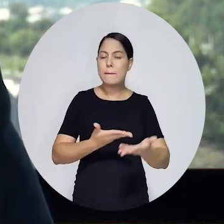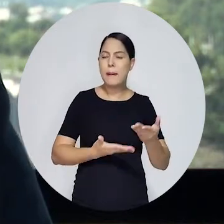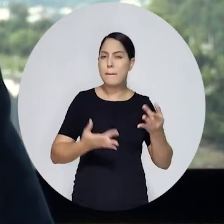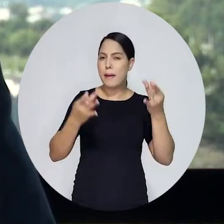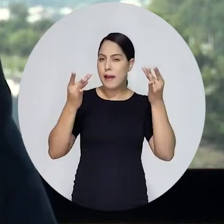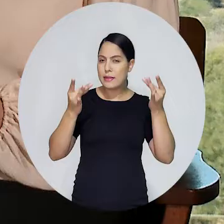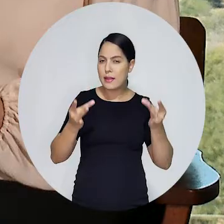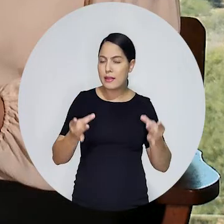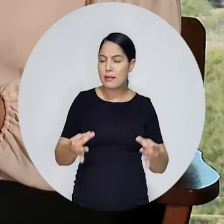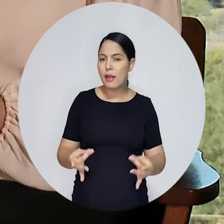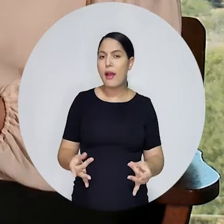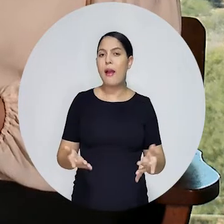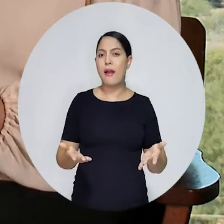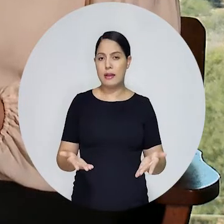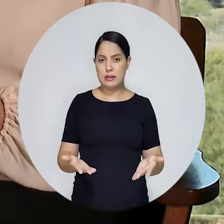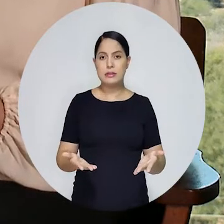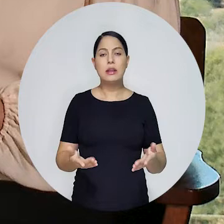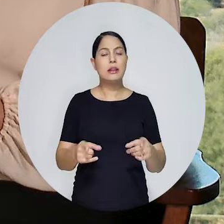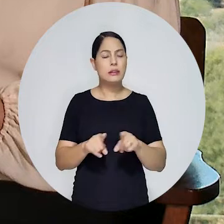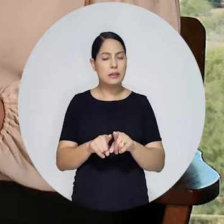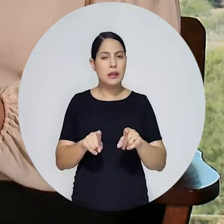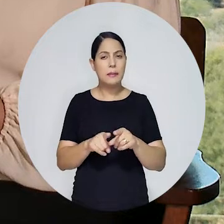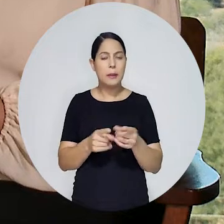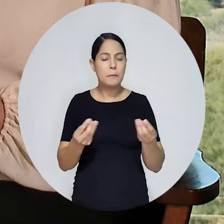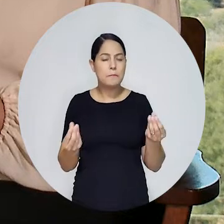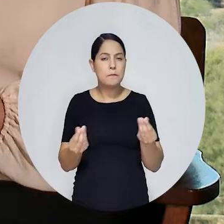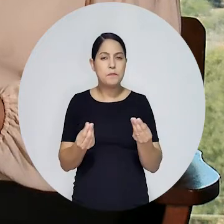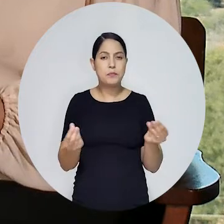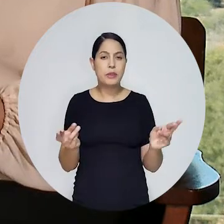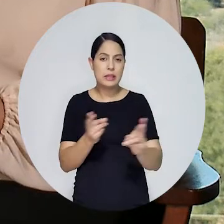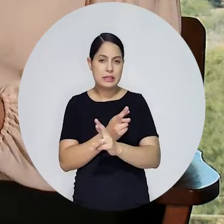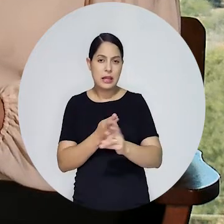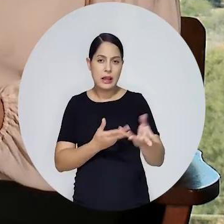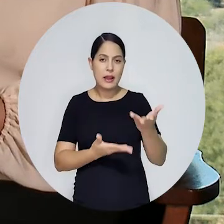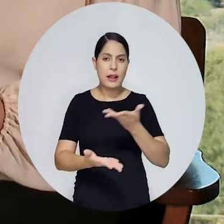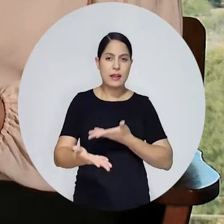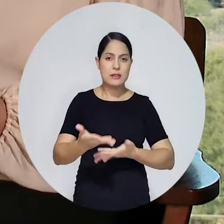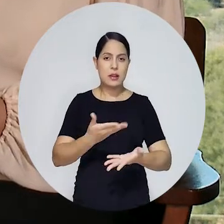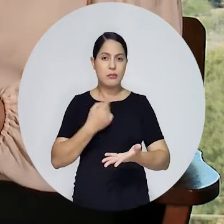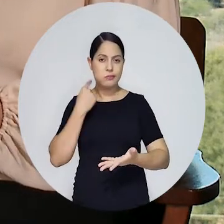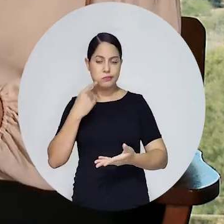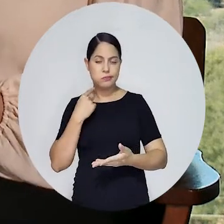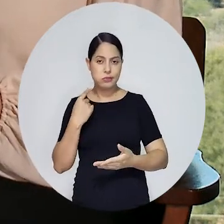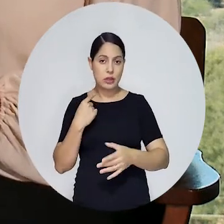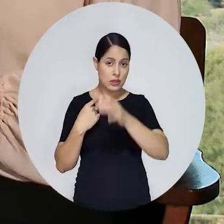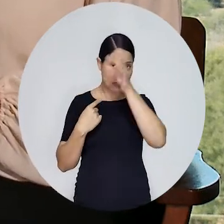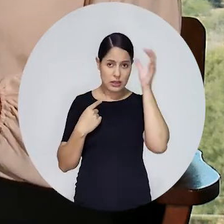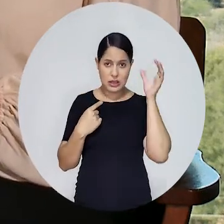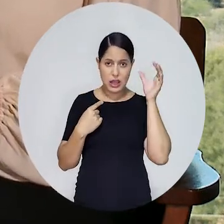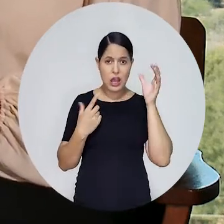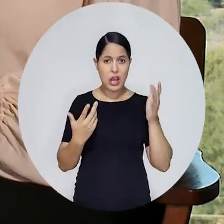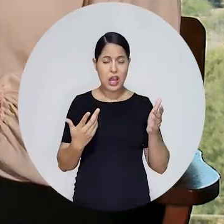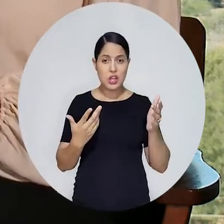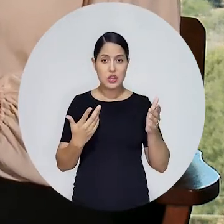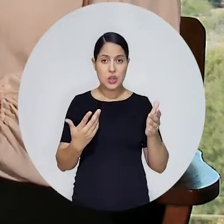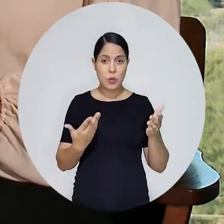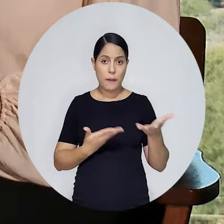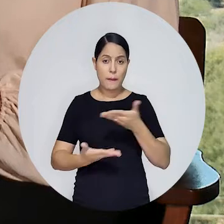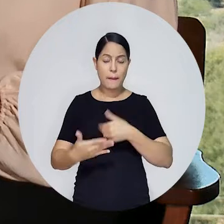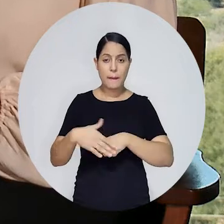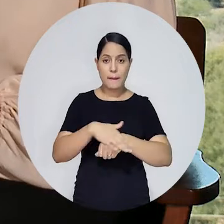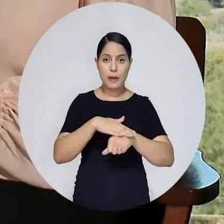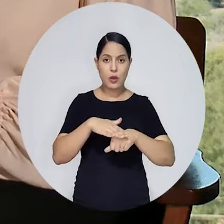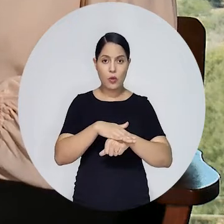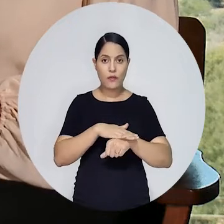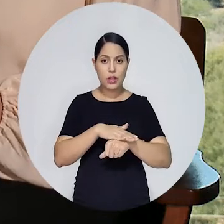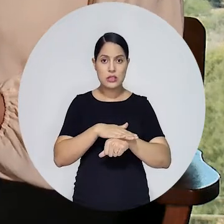detalhes, aquelas circunstâncias mais delicadas dessa relação passam a ser